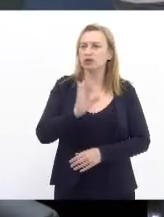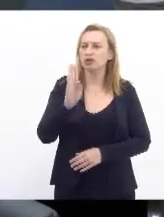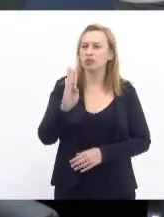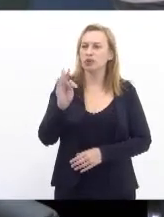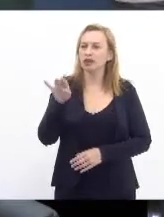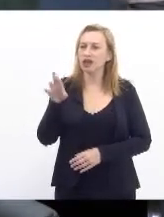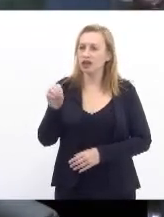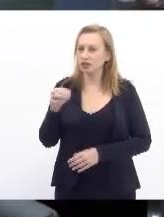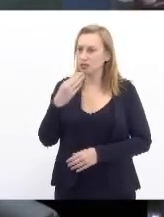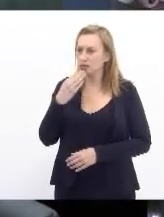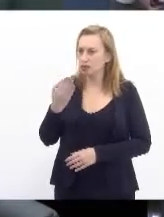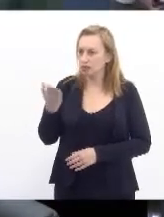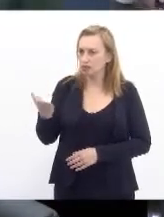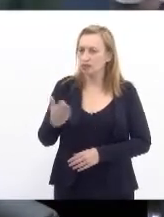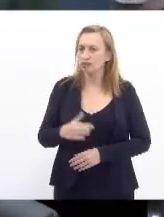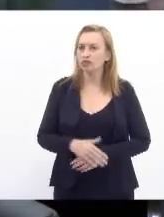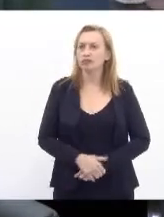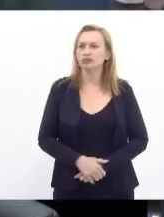Por favor.